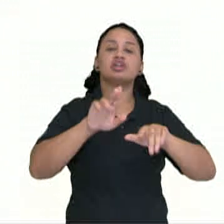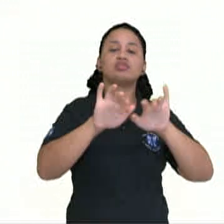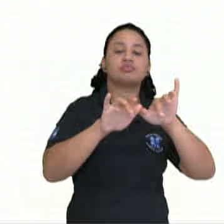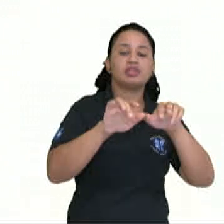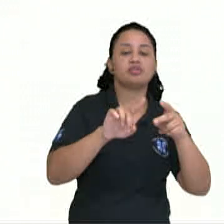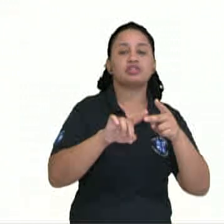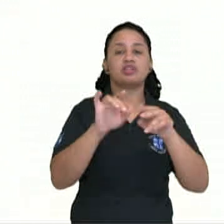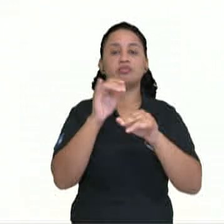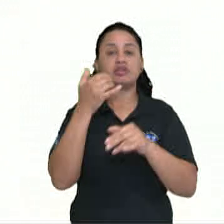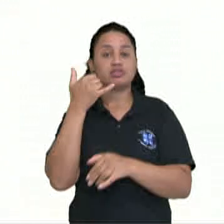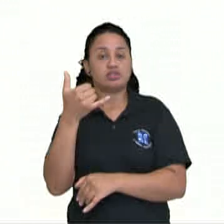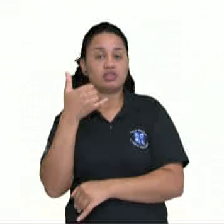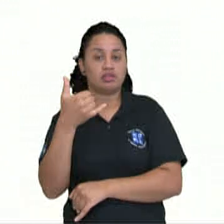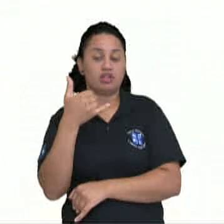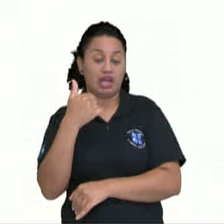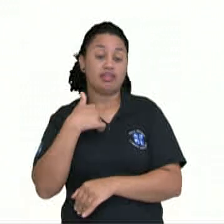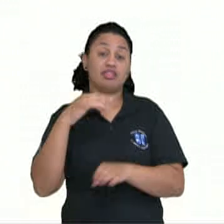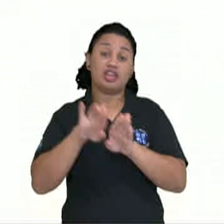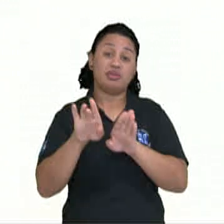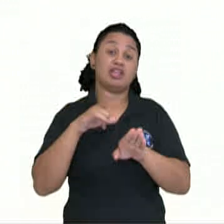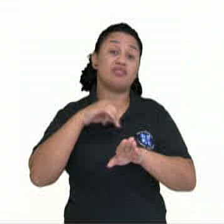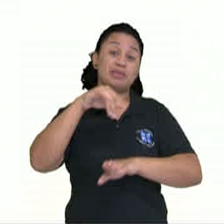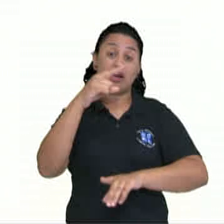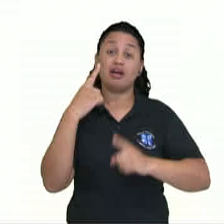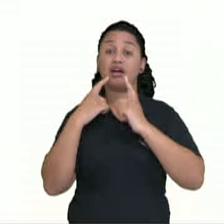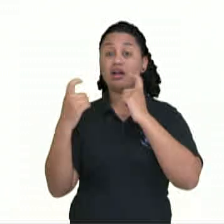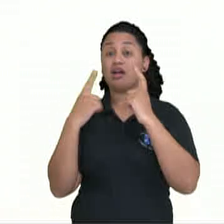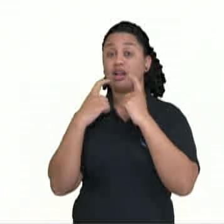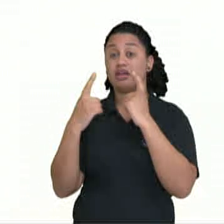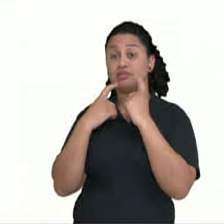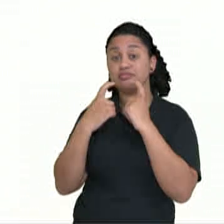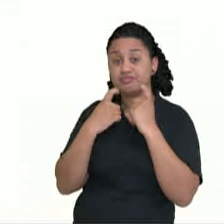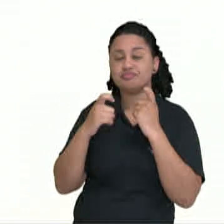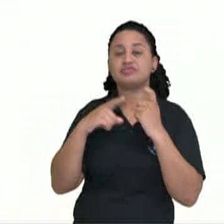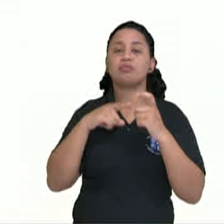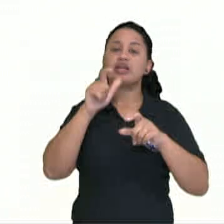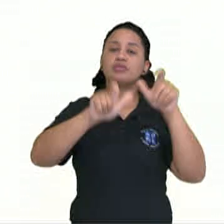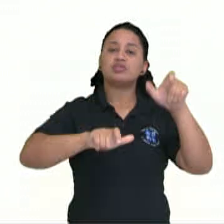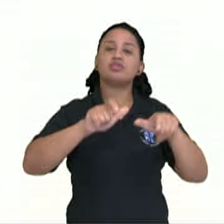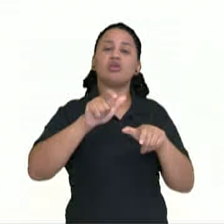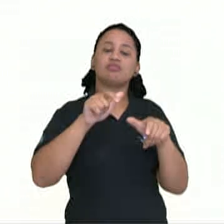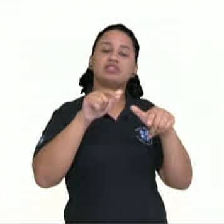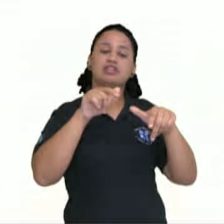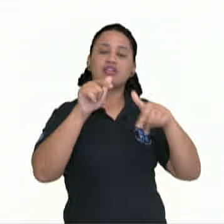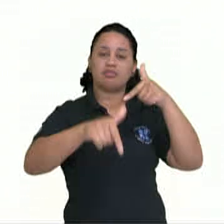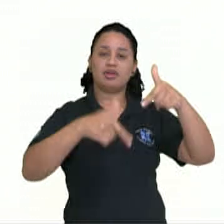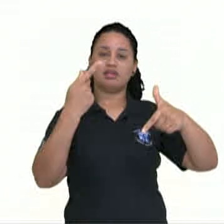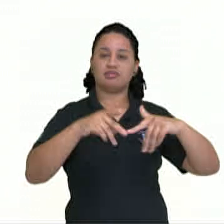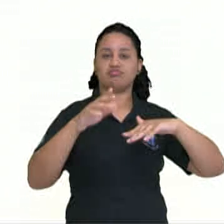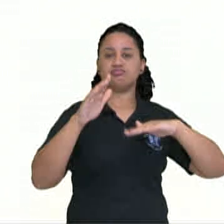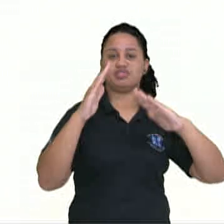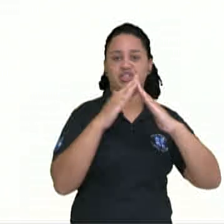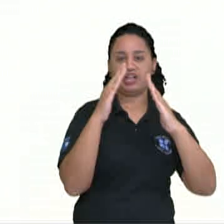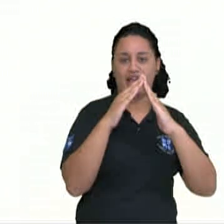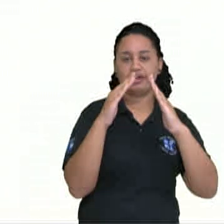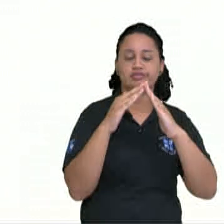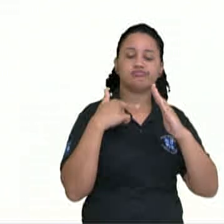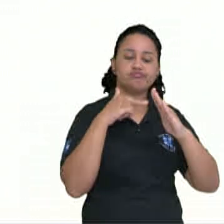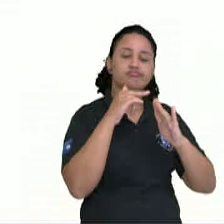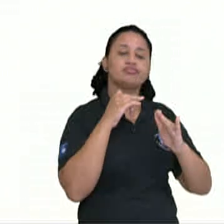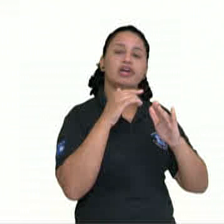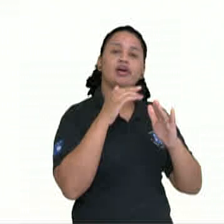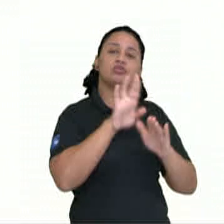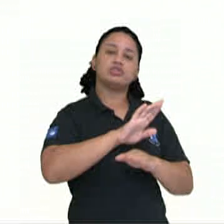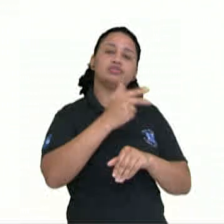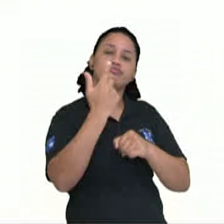também aumentaram as reclamações sobre os serviços. Com mais brasileiros trabalhando de casa, fazendo videochamadas, por exemplo,